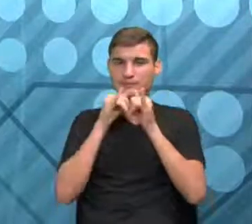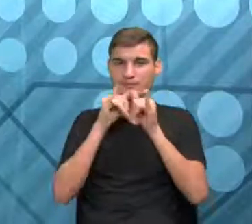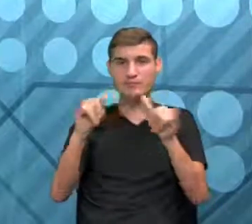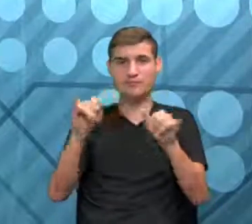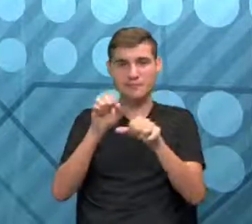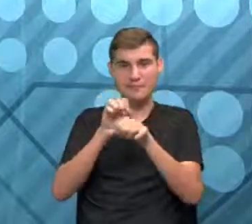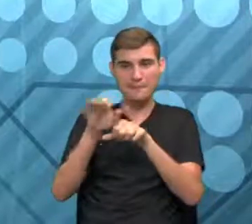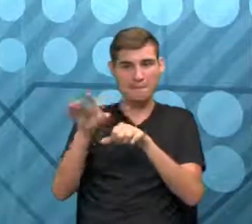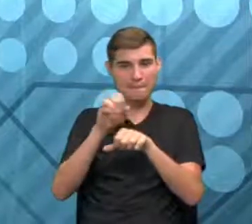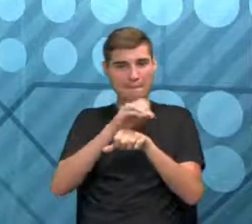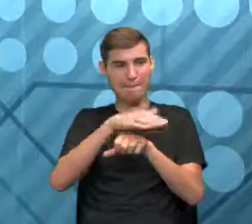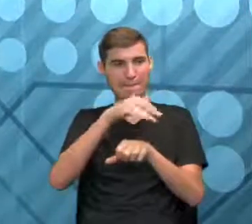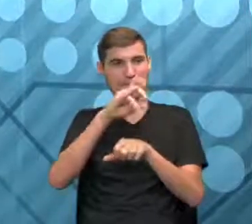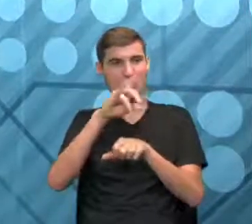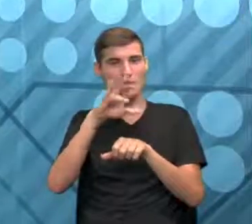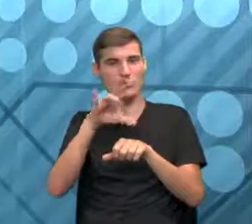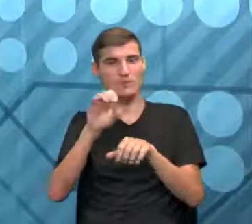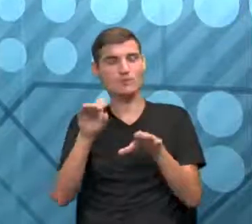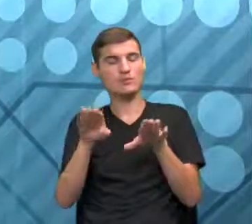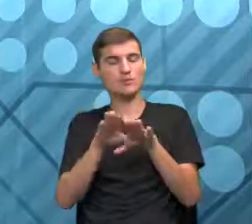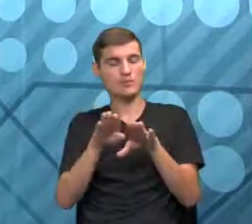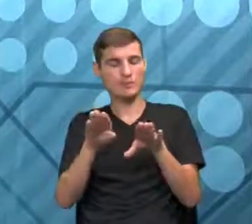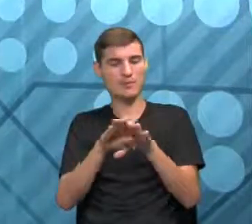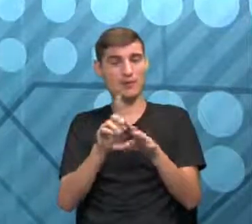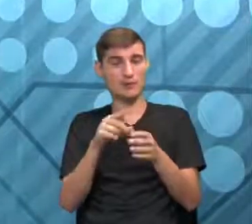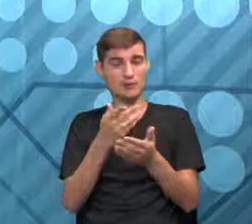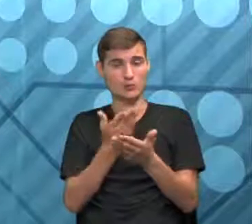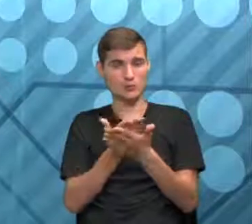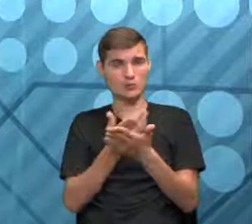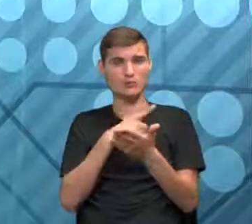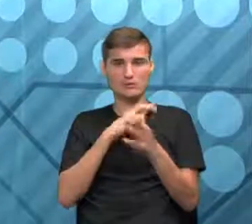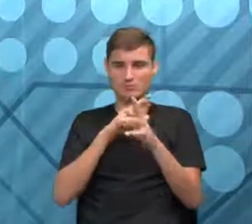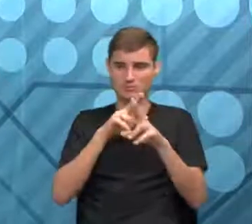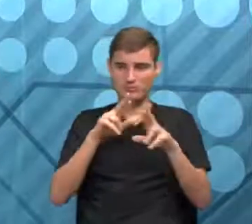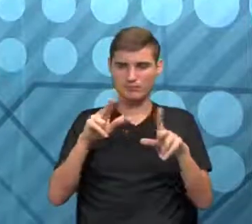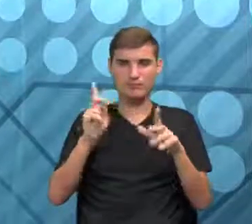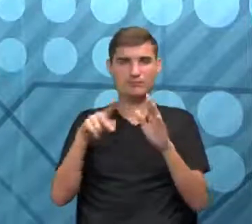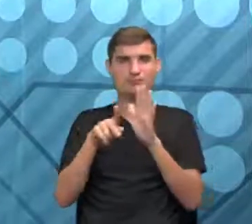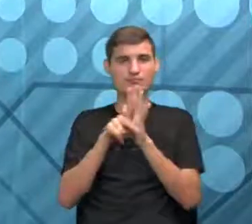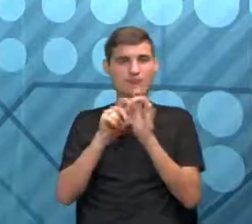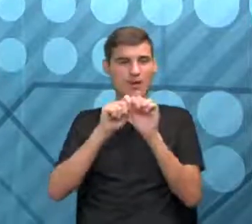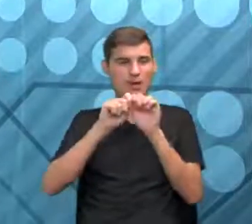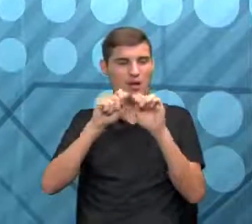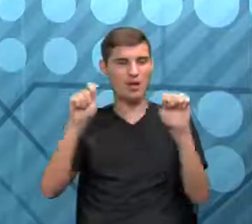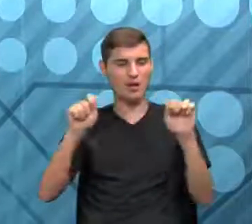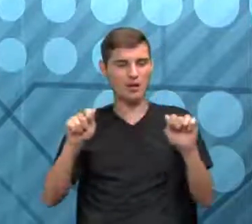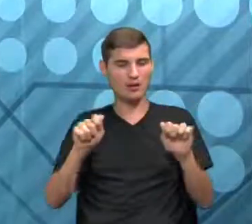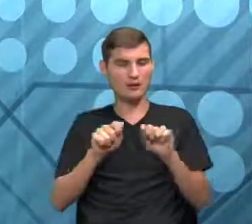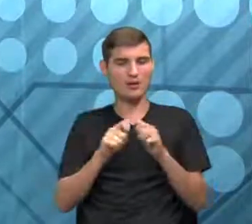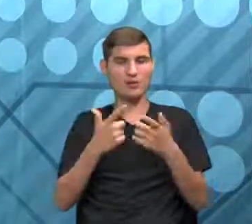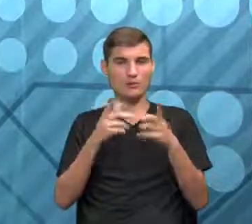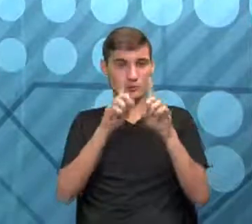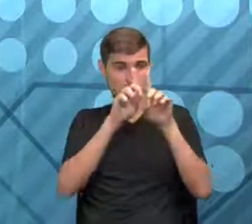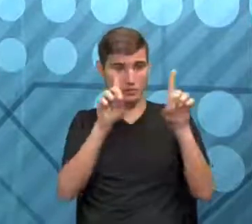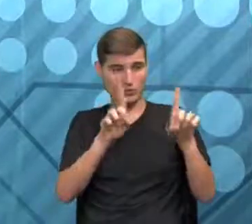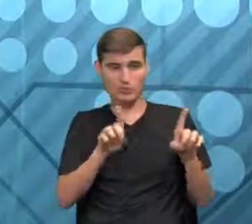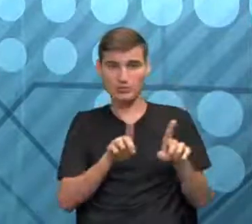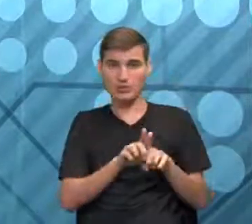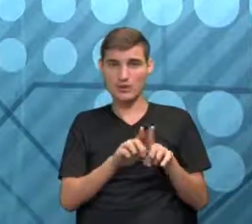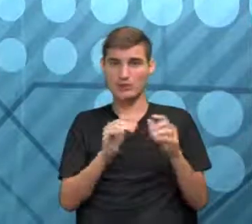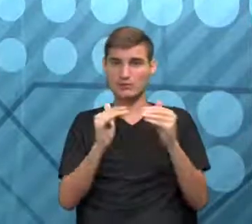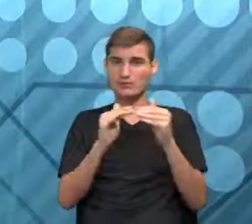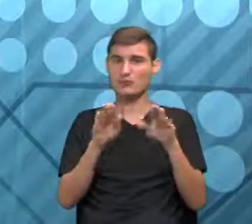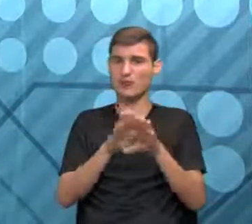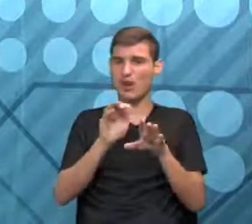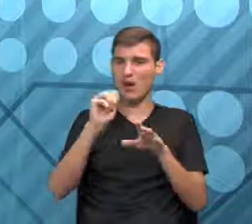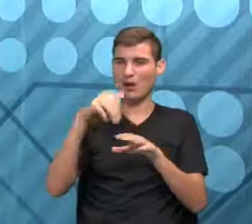de modulação e de demodulação. Estudar tanto as modulações analógicas como digitais. Modulações analógicas que são